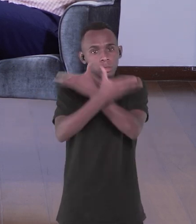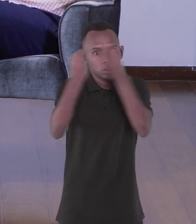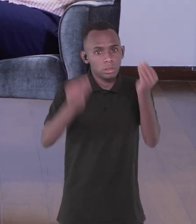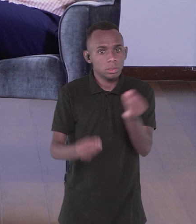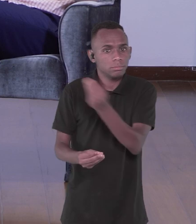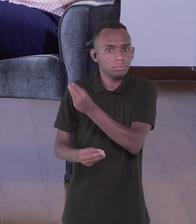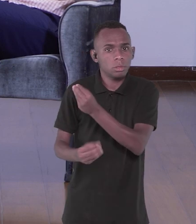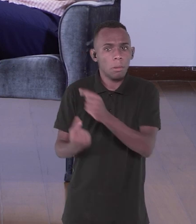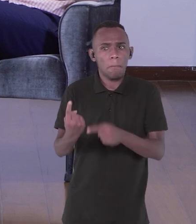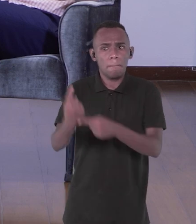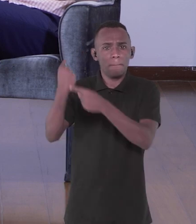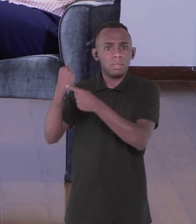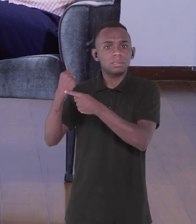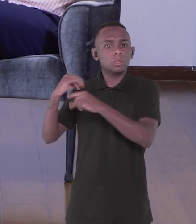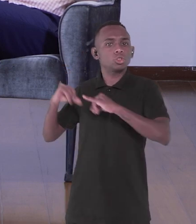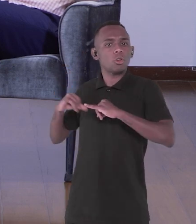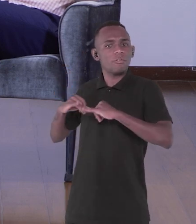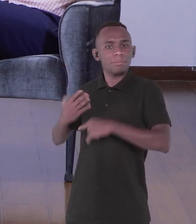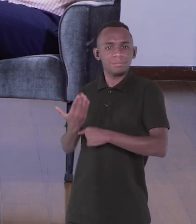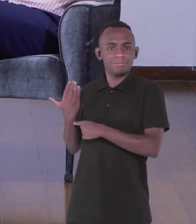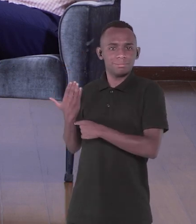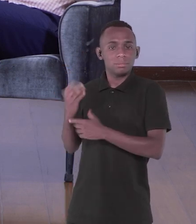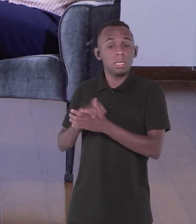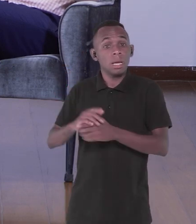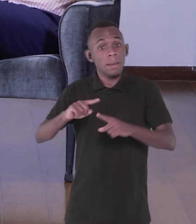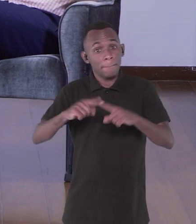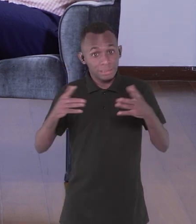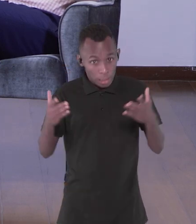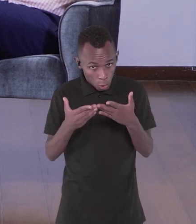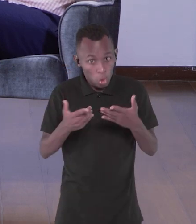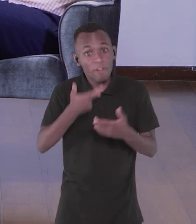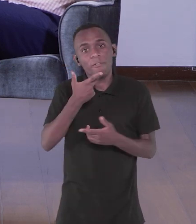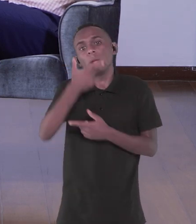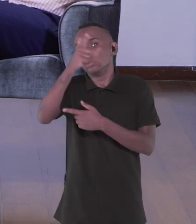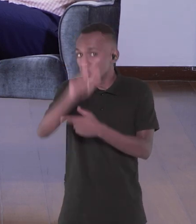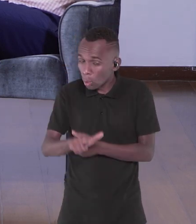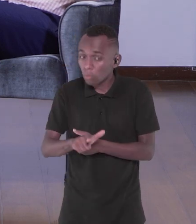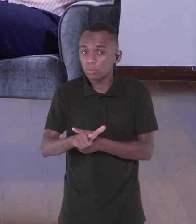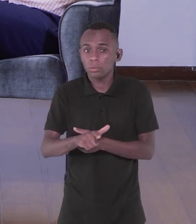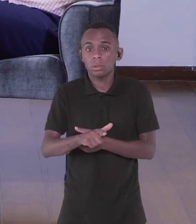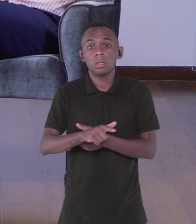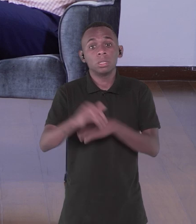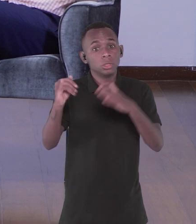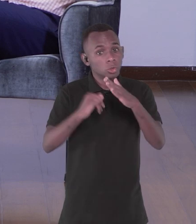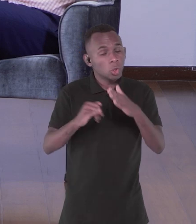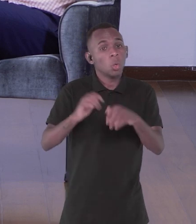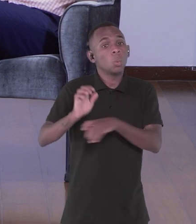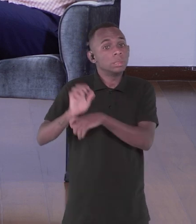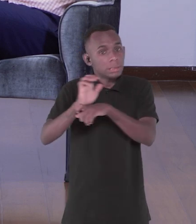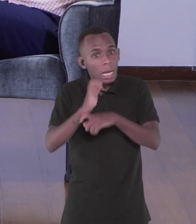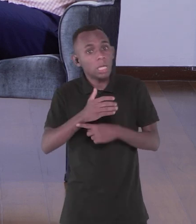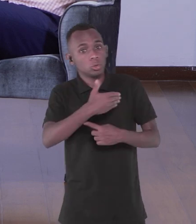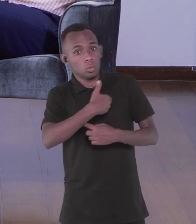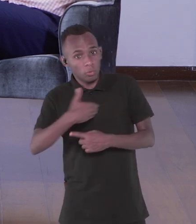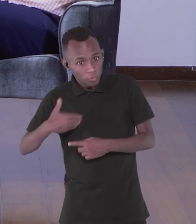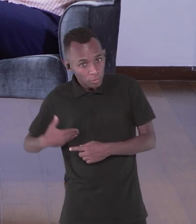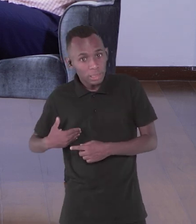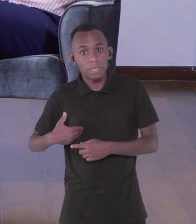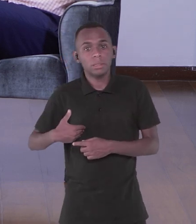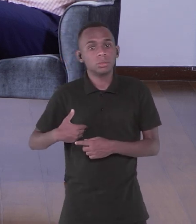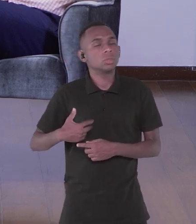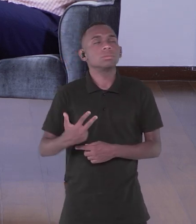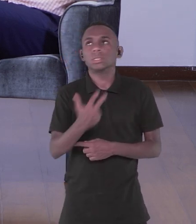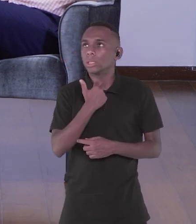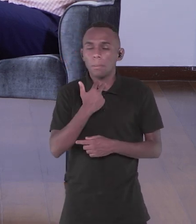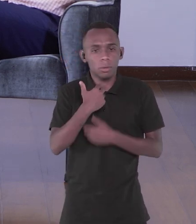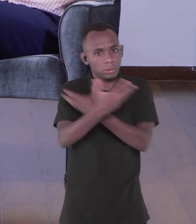passado quando esse passado é tão dolorido. Agora, insisto, as instituições, o Estado, esses não